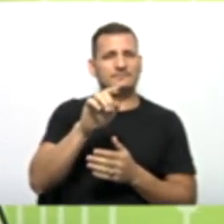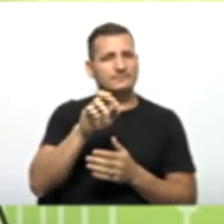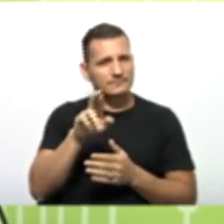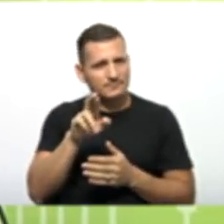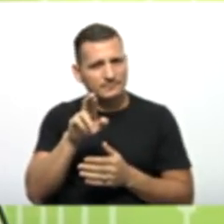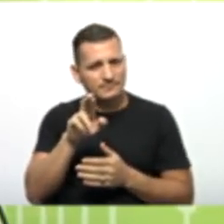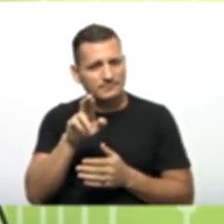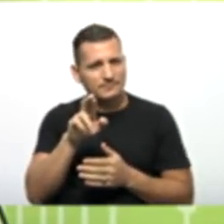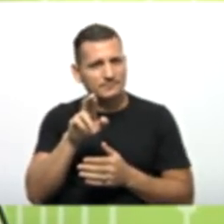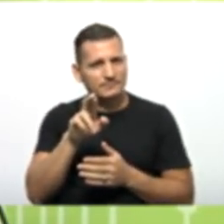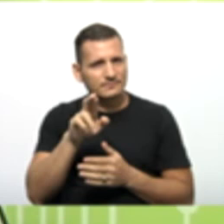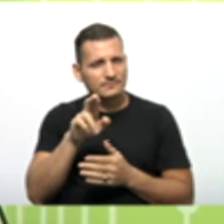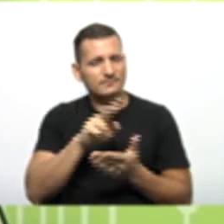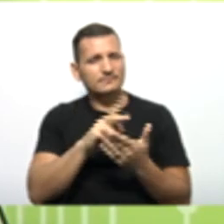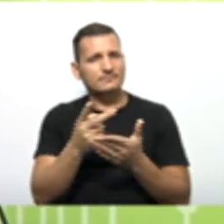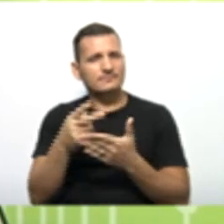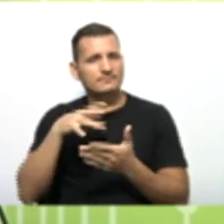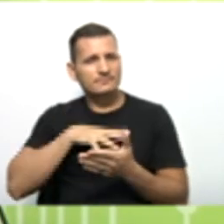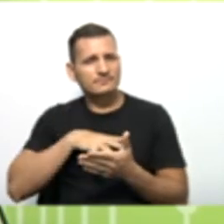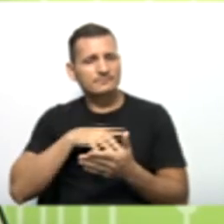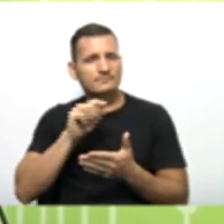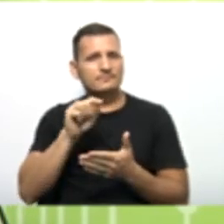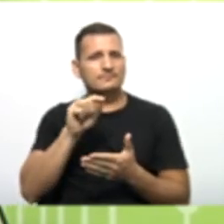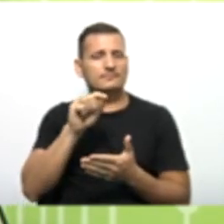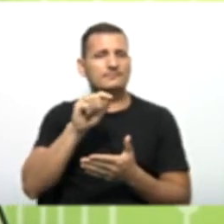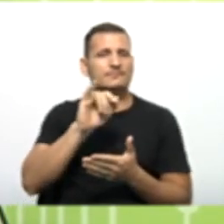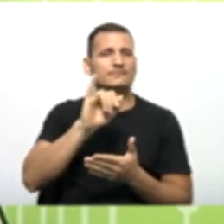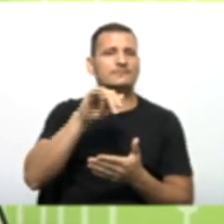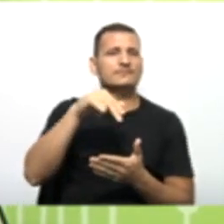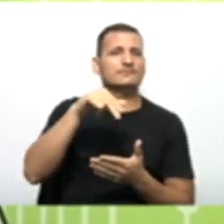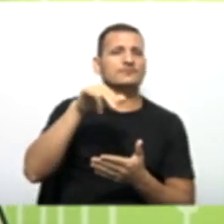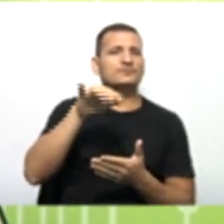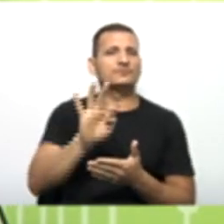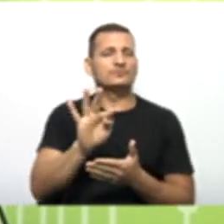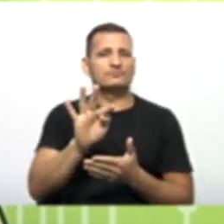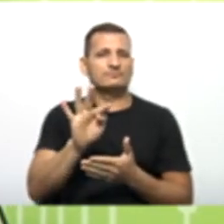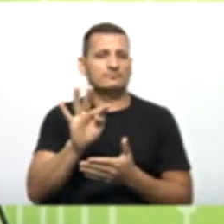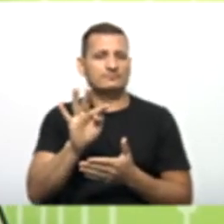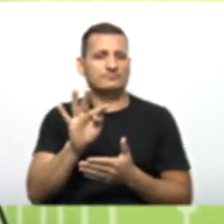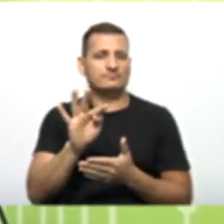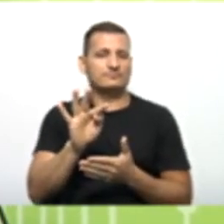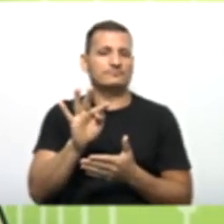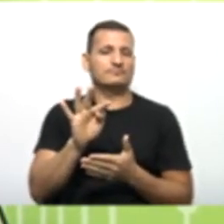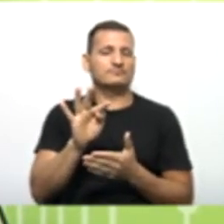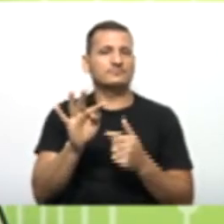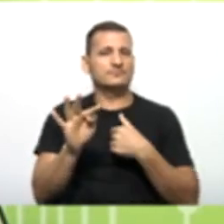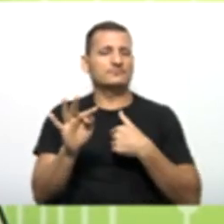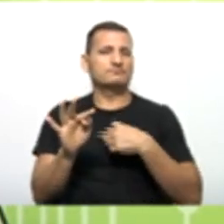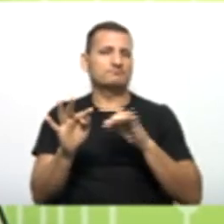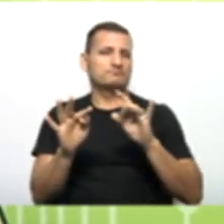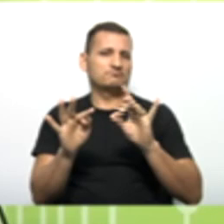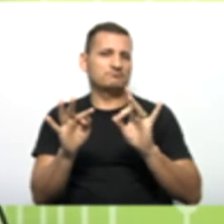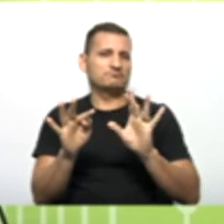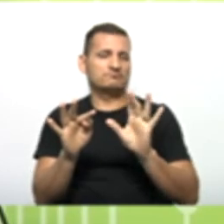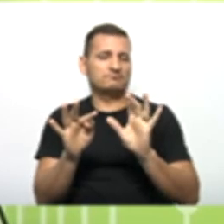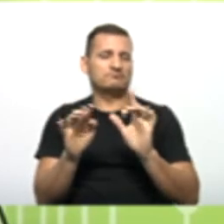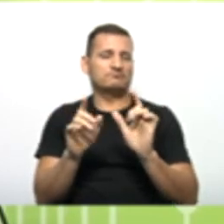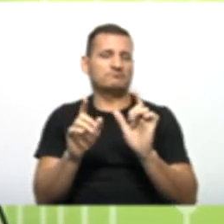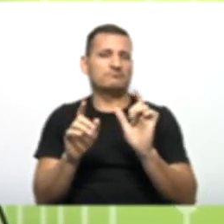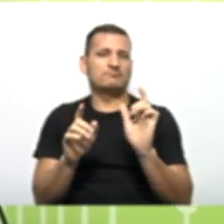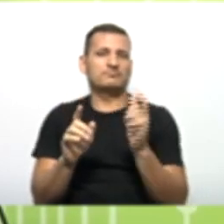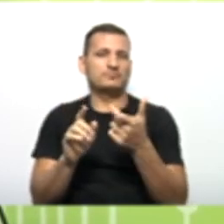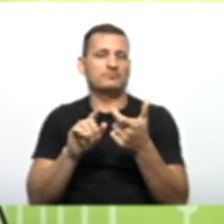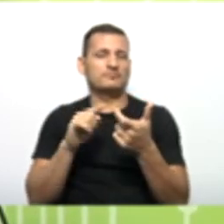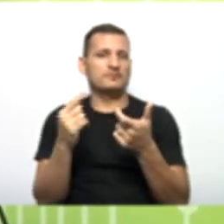para o português é inteiro então é a mesma coisa eu só traduzir para o inglês o nosso